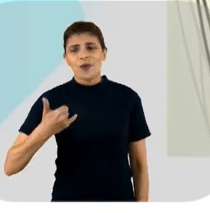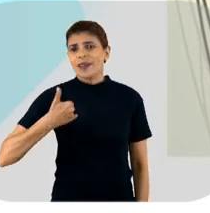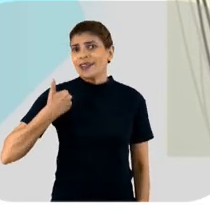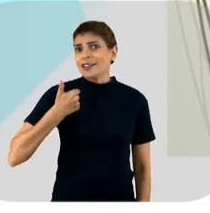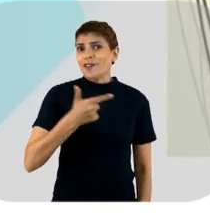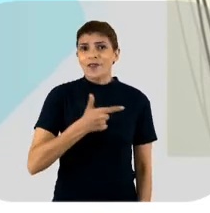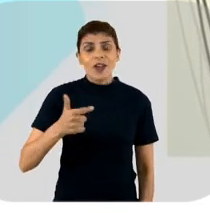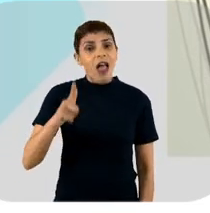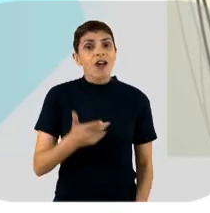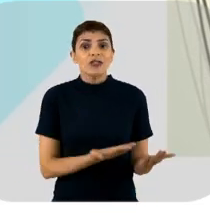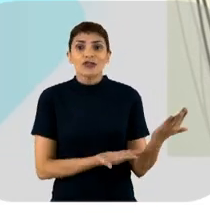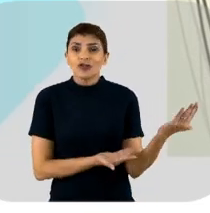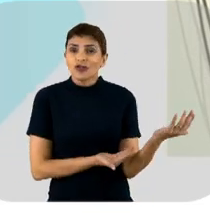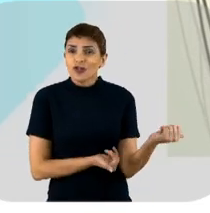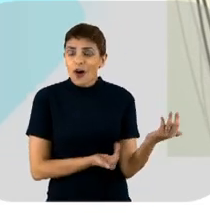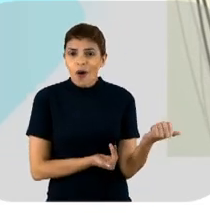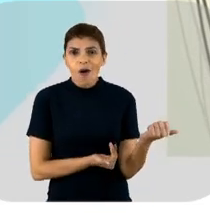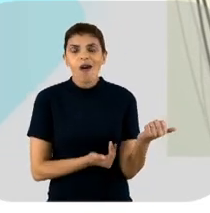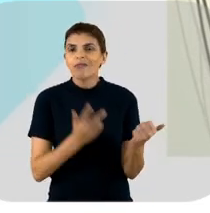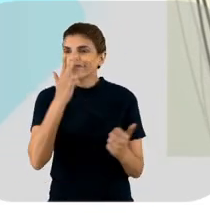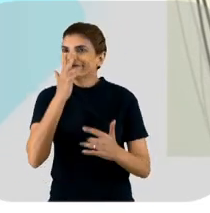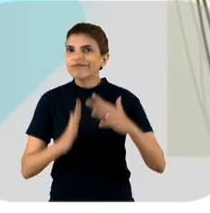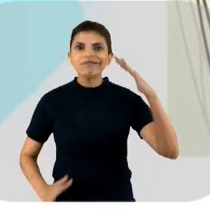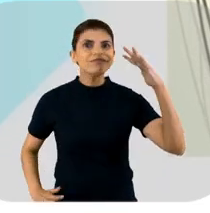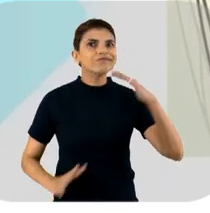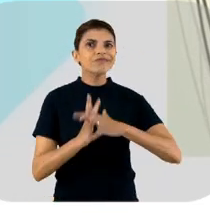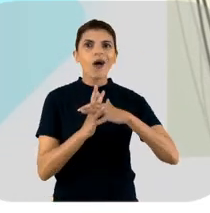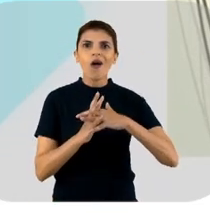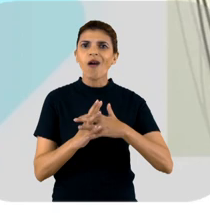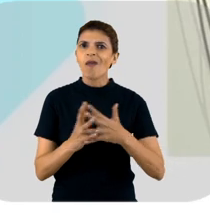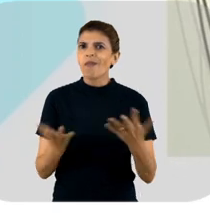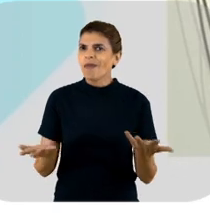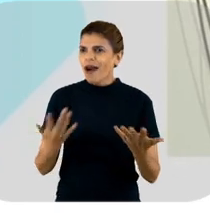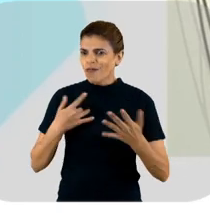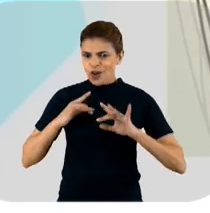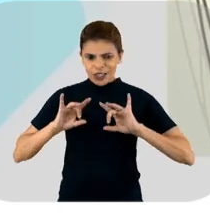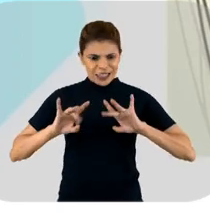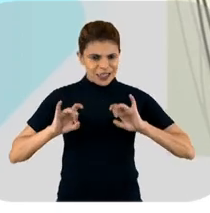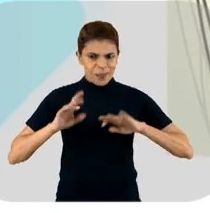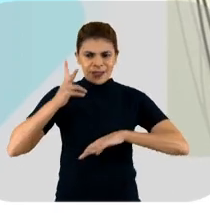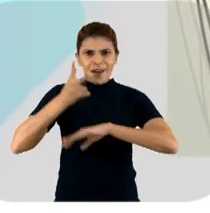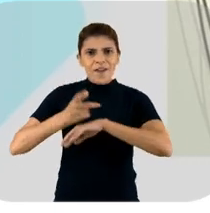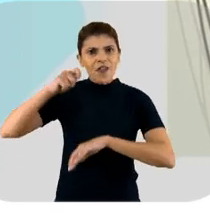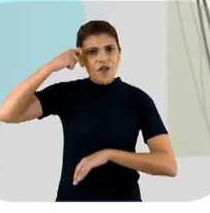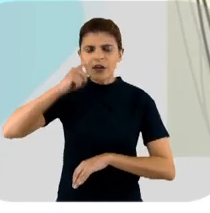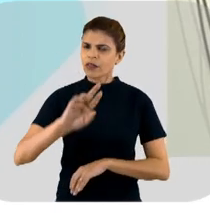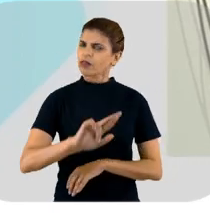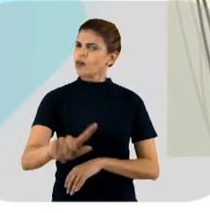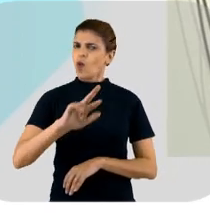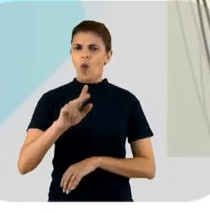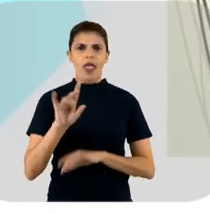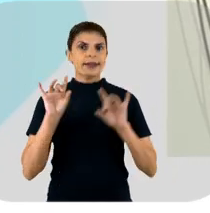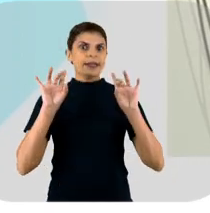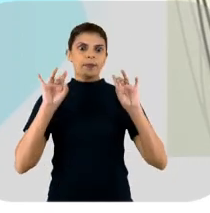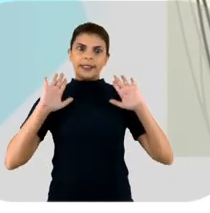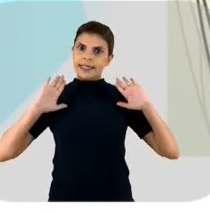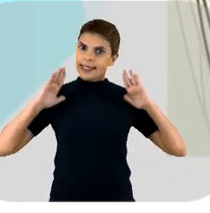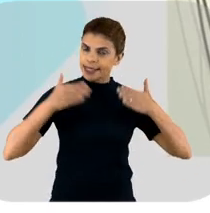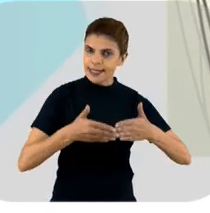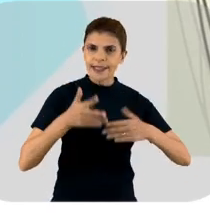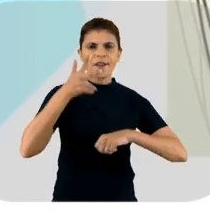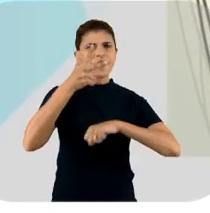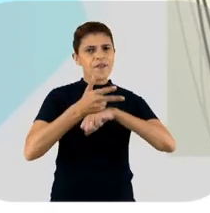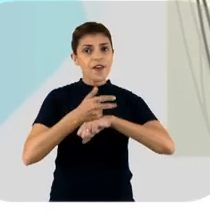anos, 22 anos, são jovens. E se diz: ah, mas eu não vou ser especialista em vídeo. Não, você não tem que ser